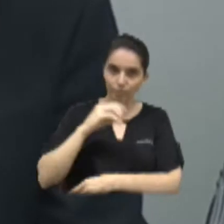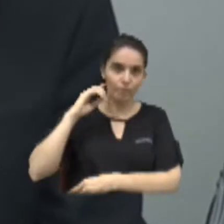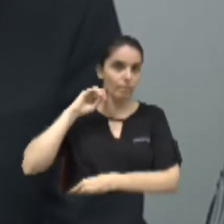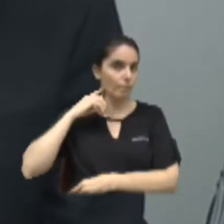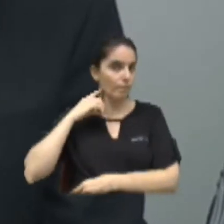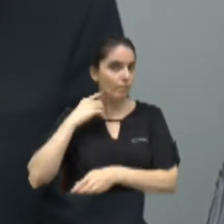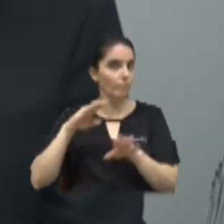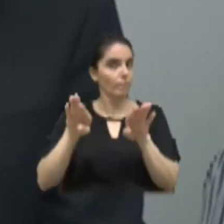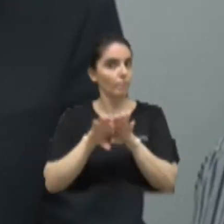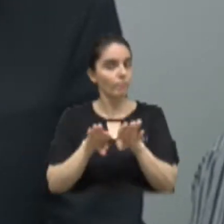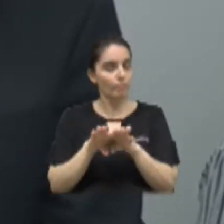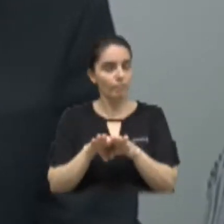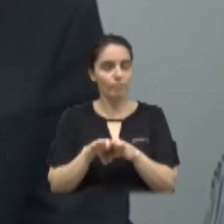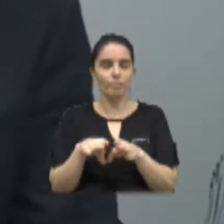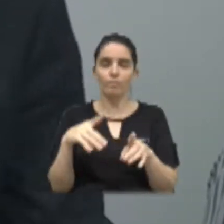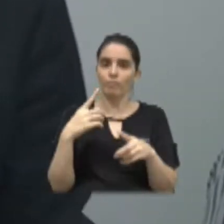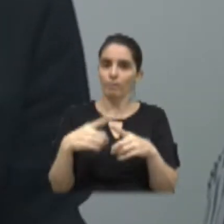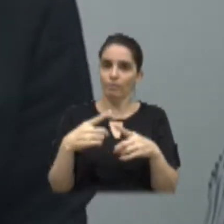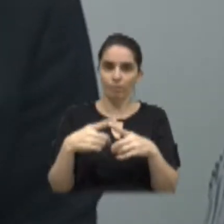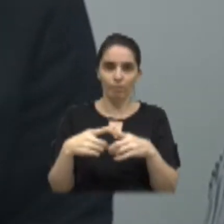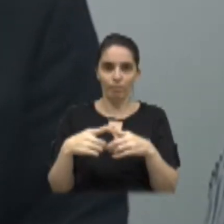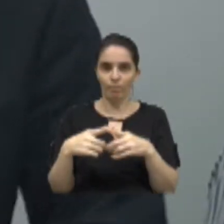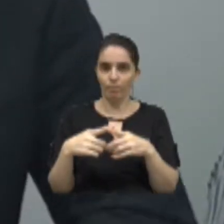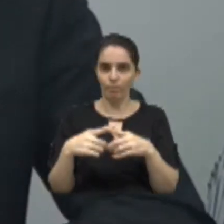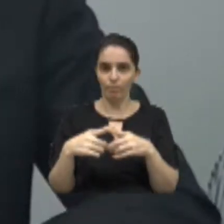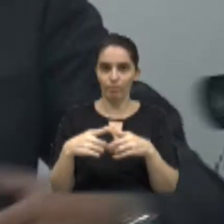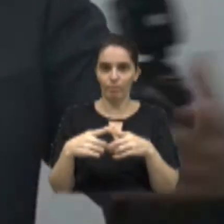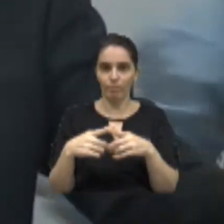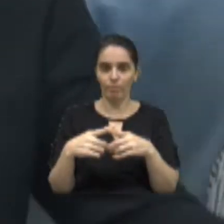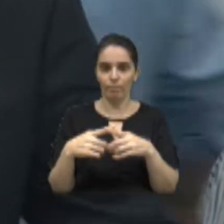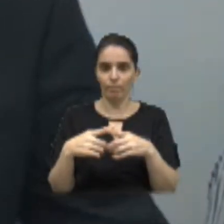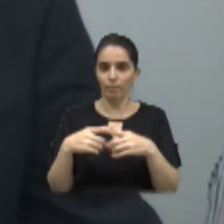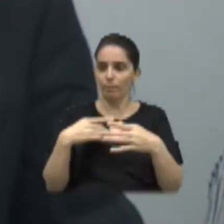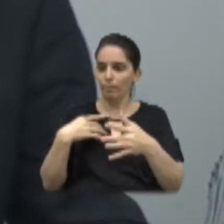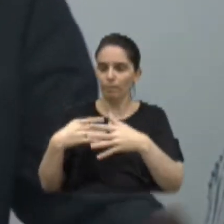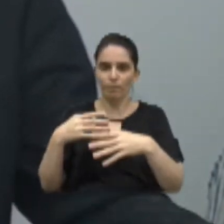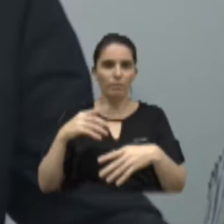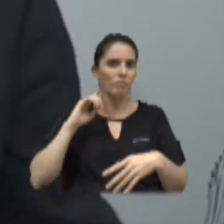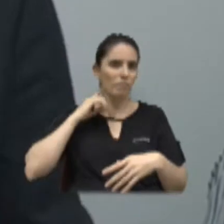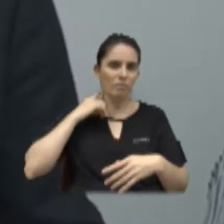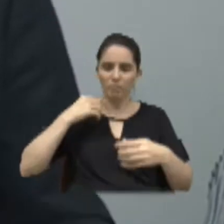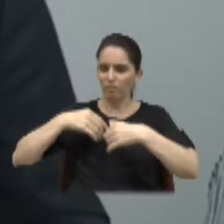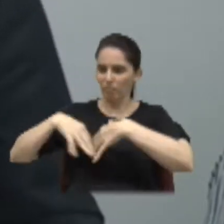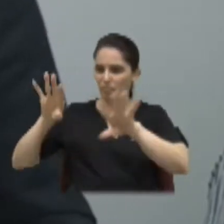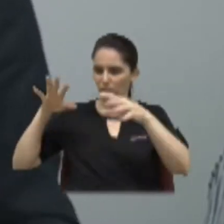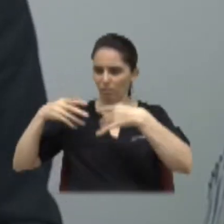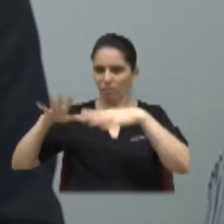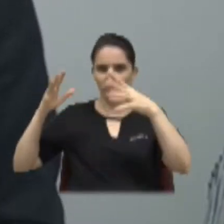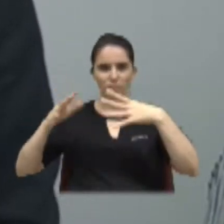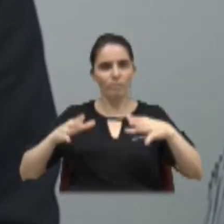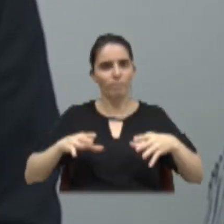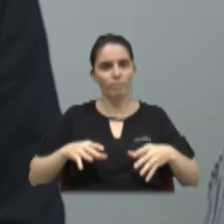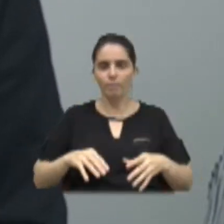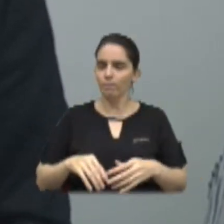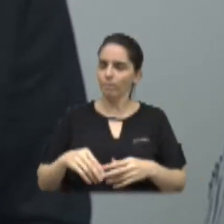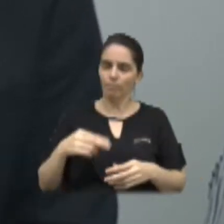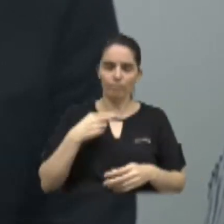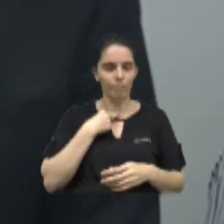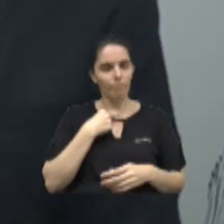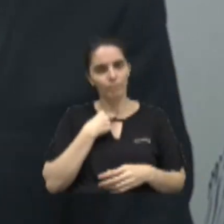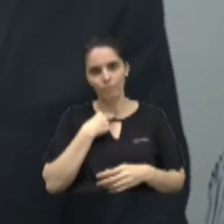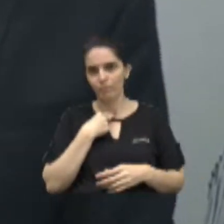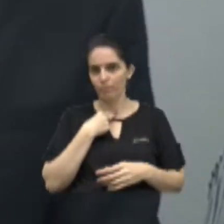rural é porque eles não estão mais no saco, eles estão tudo espalhado, jogado. E a pessoa que faz a